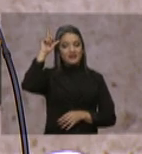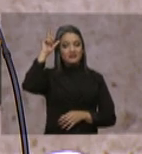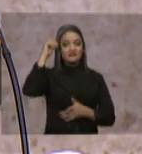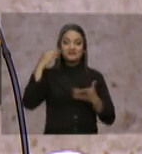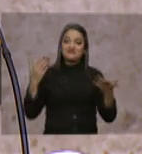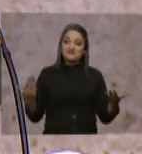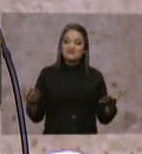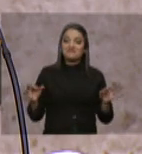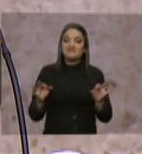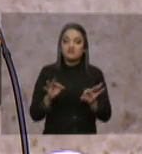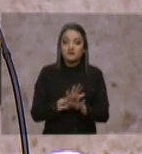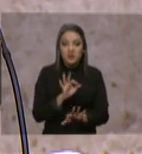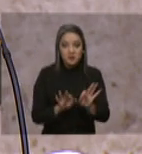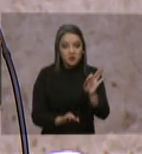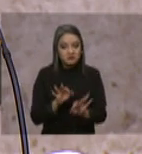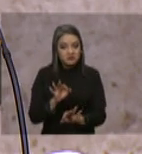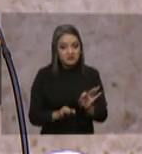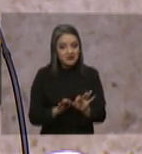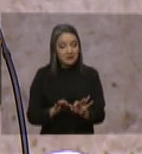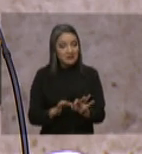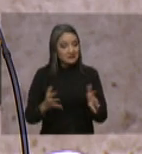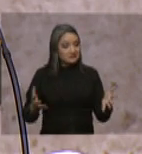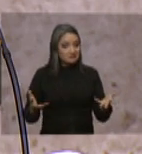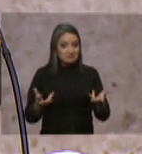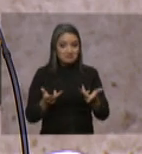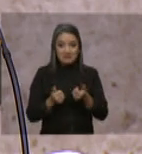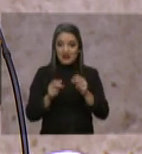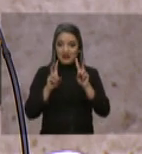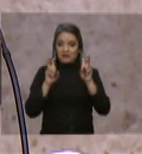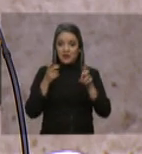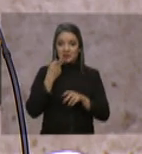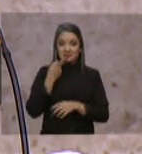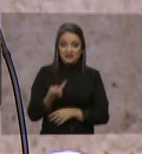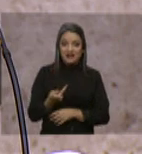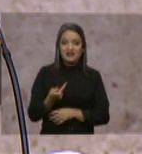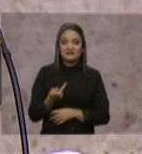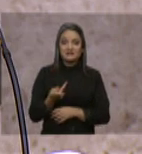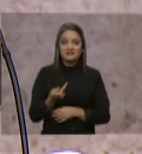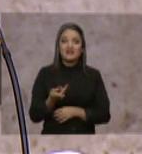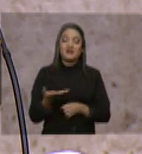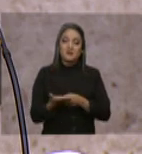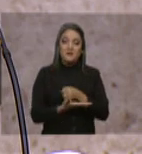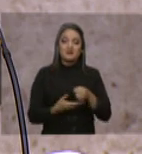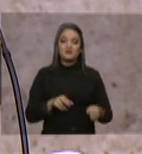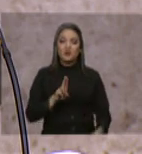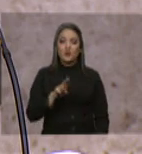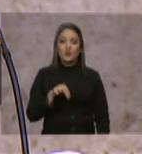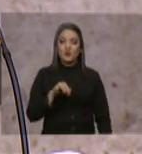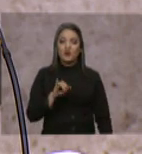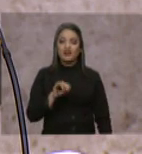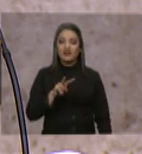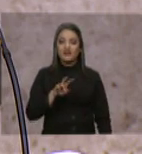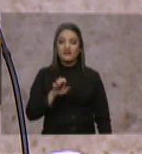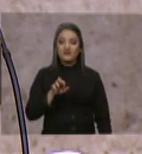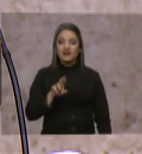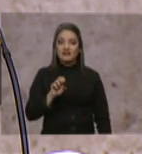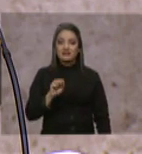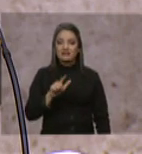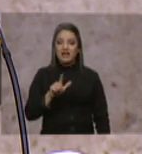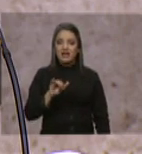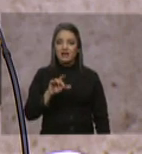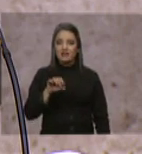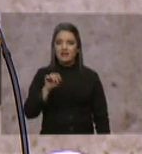encerramos o julgamento com chave de ouro afirmando o princípio da universalidade eu peço os cursos por